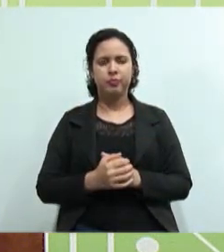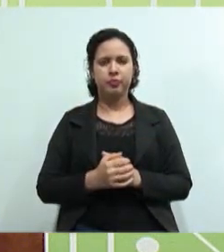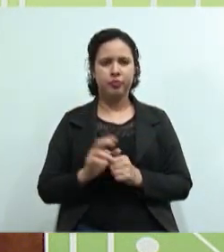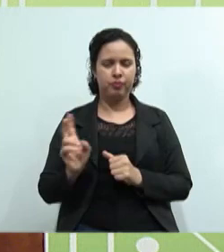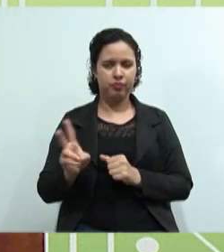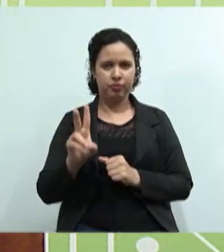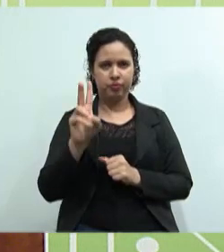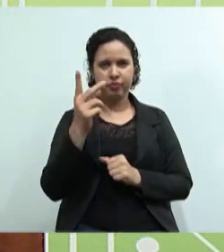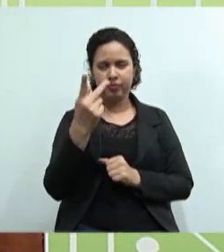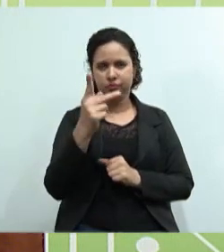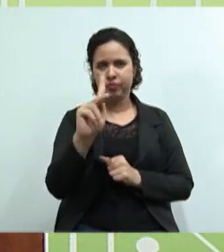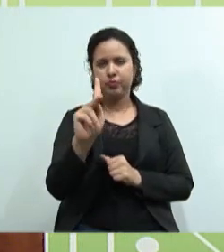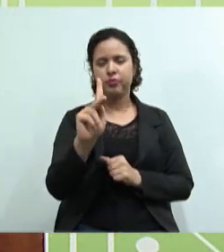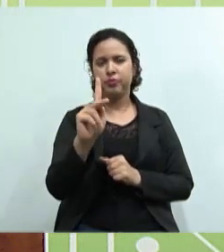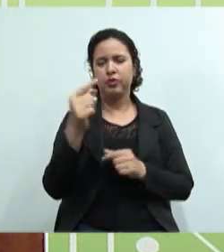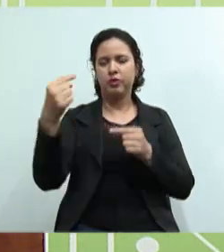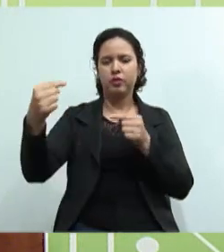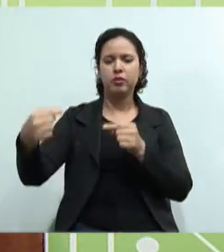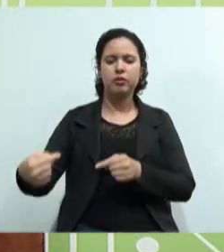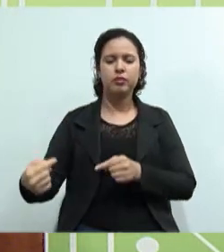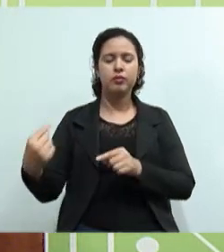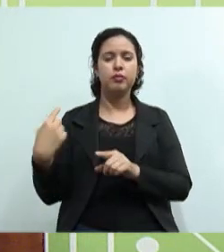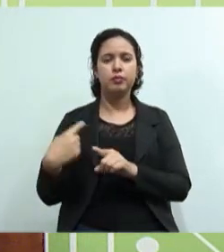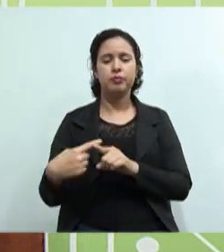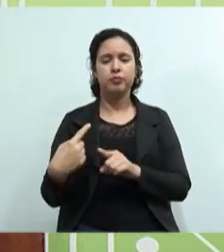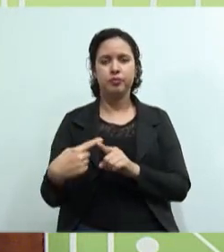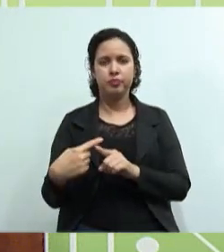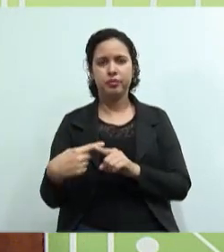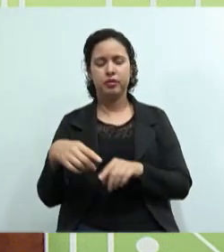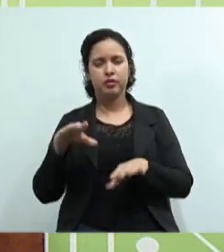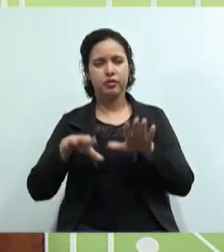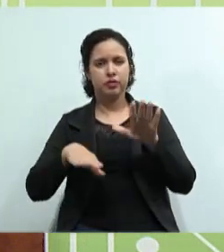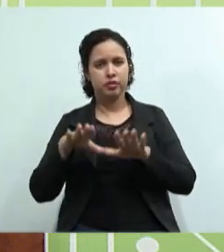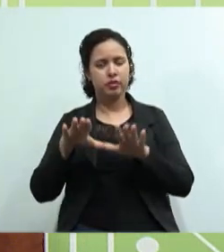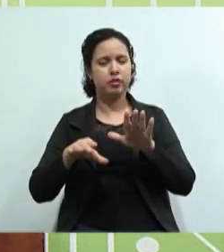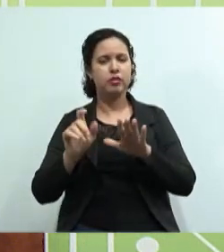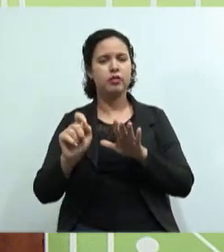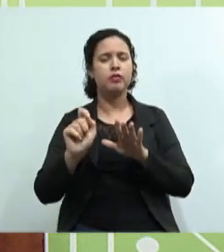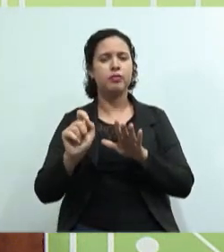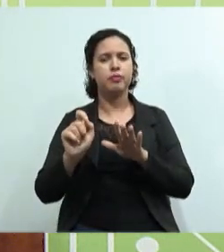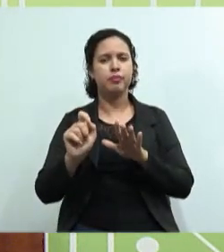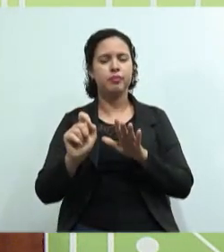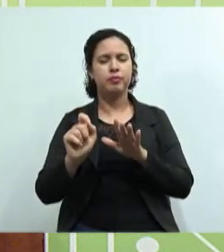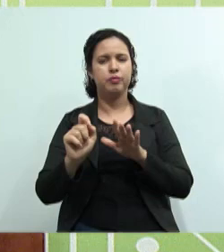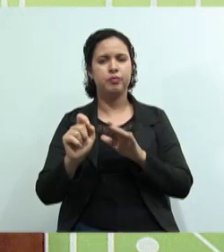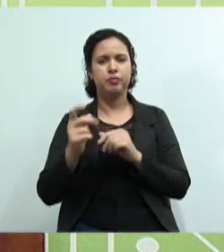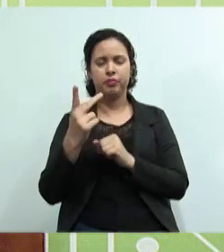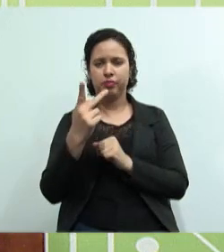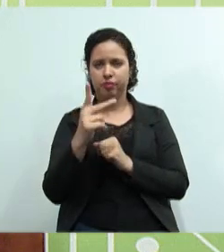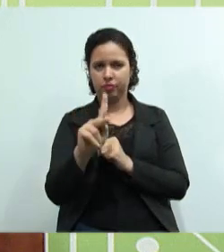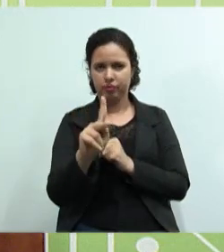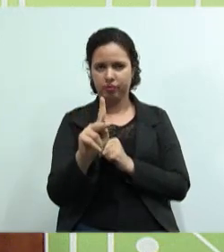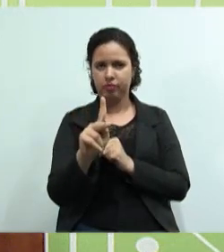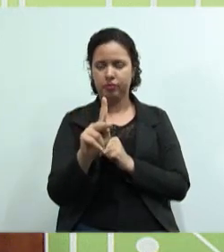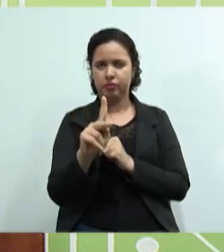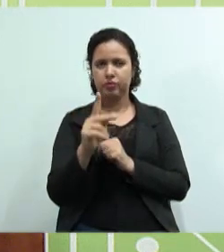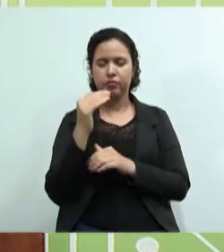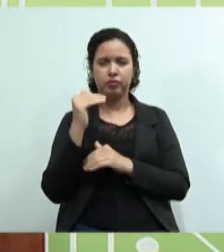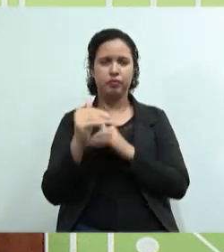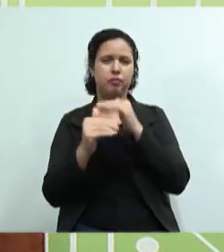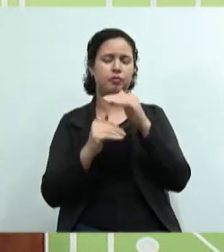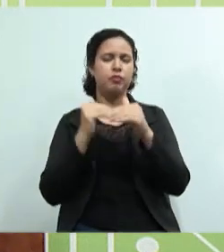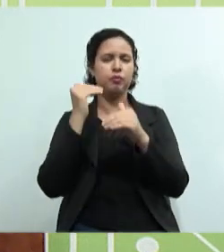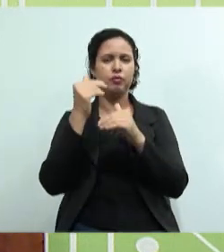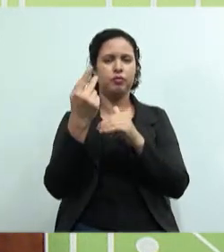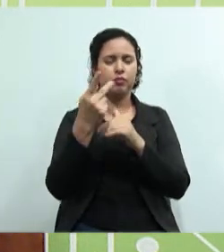valor do seu concorrente. É muito complicado, por quê? Porque você coloca em risco a sobrevivência e crescimento da